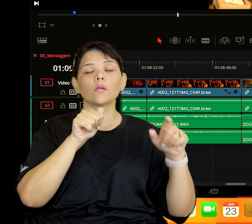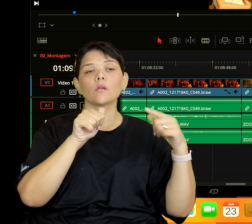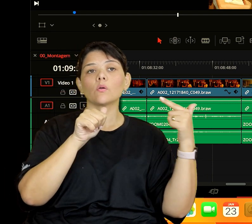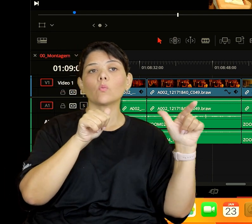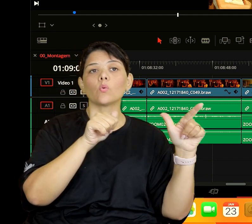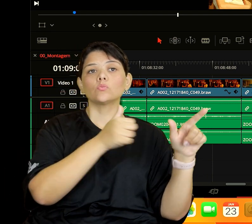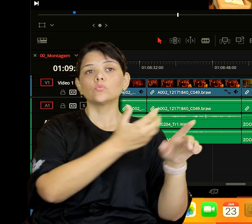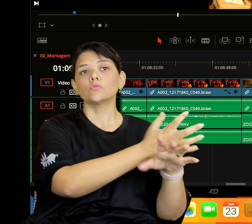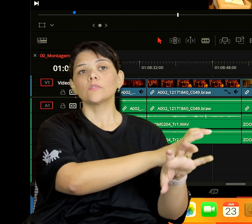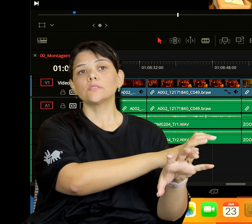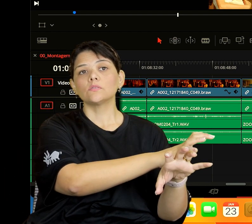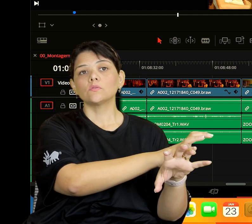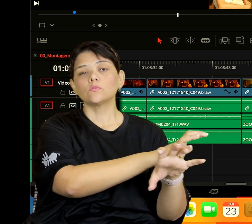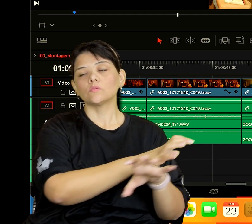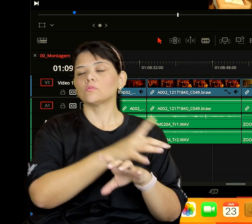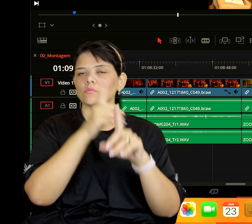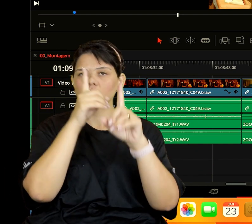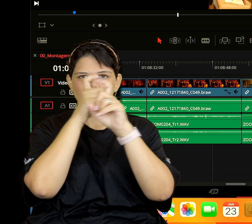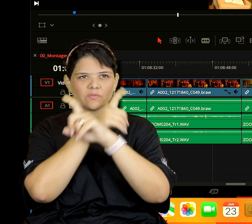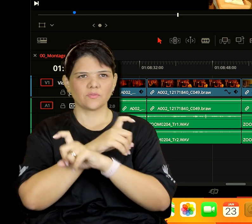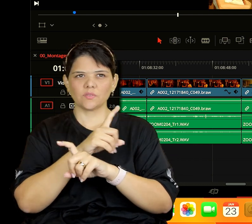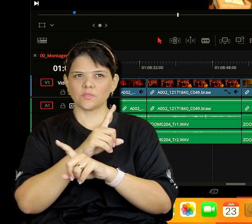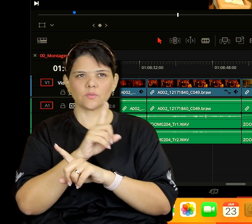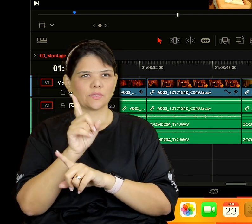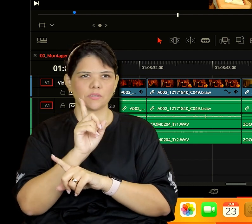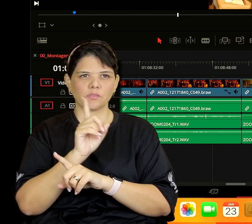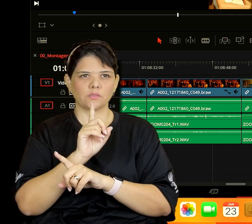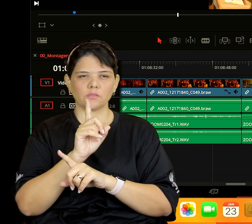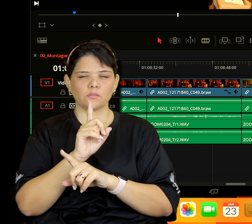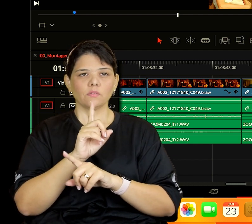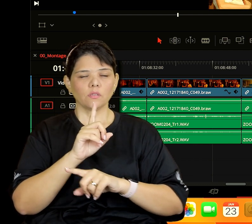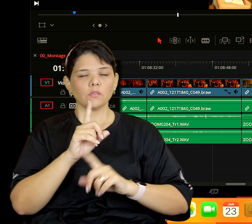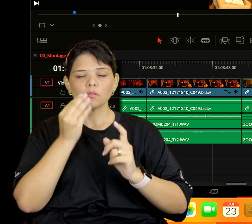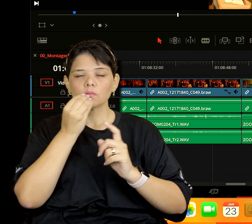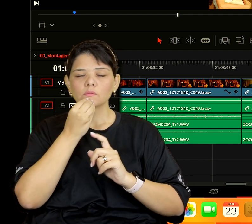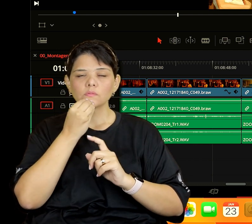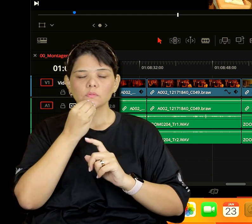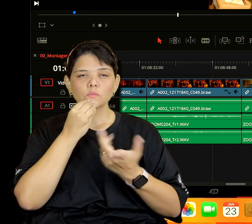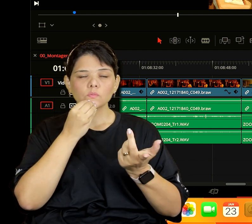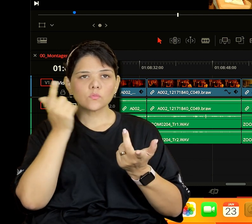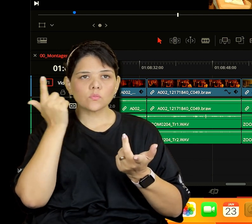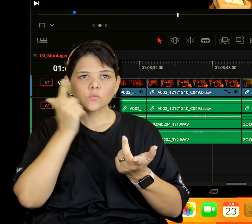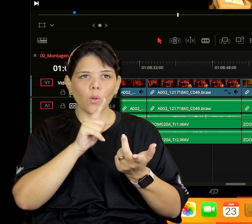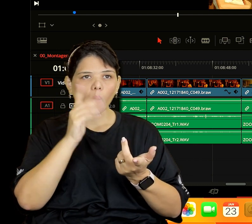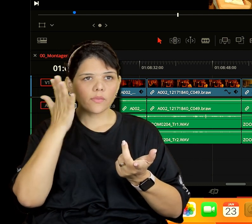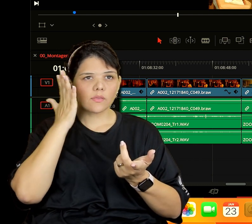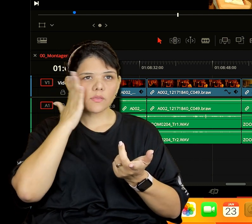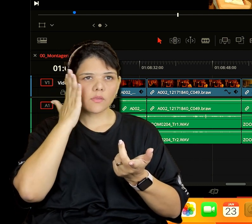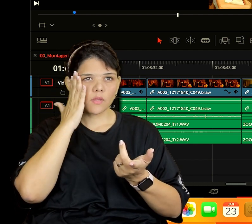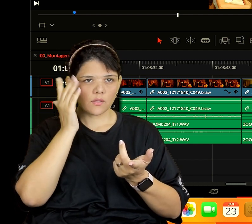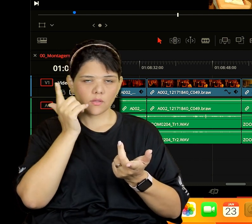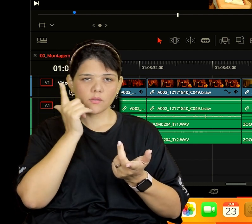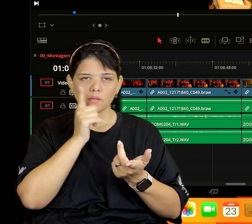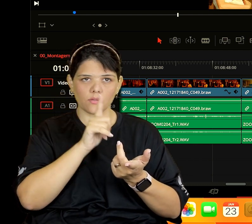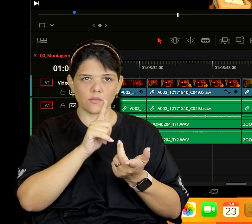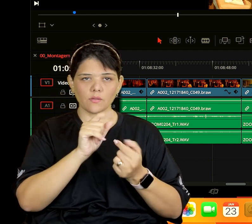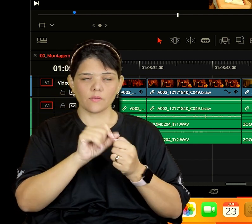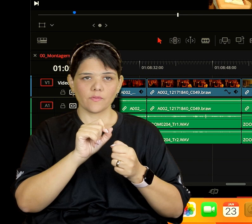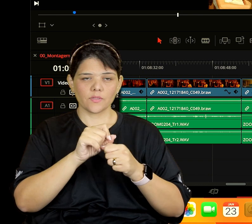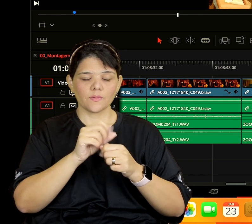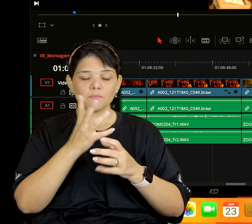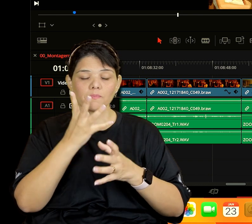certo? Não é complexo em questão de entender nem de fazer. Mas assim que você entende, dá para fazer muita mágica